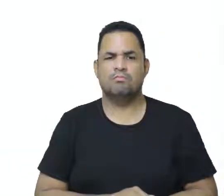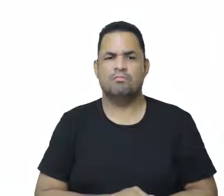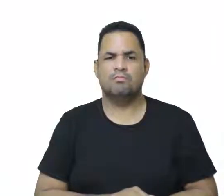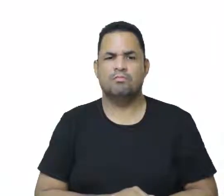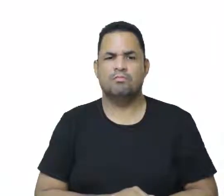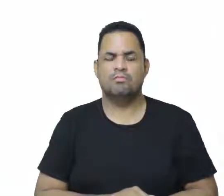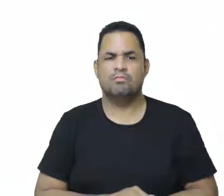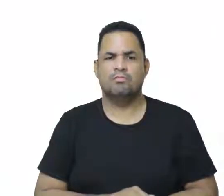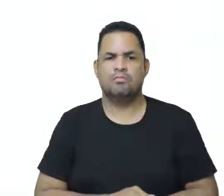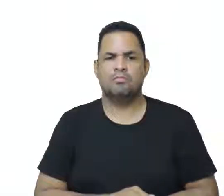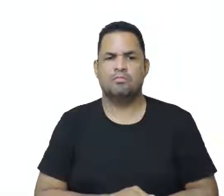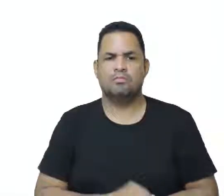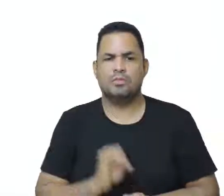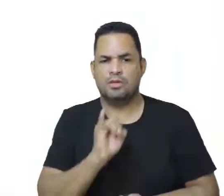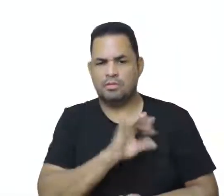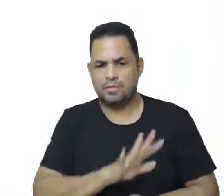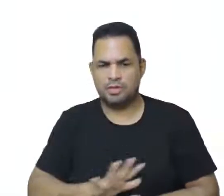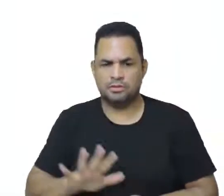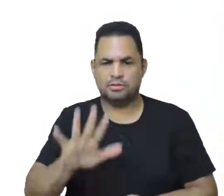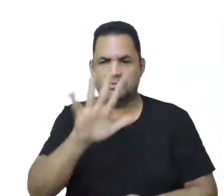Vamos lá, na imagem.